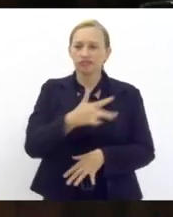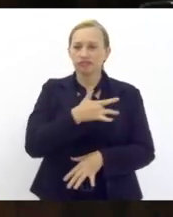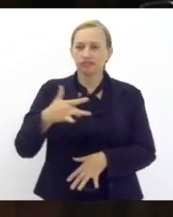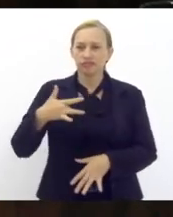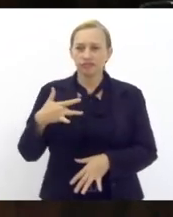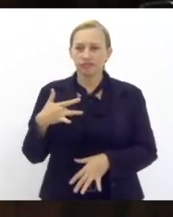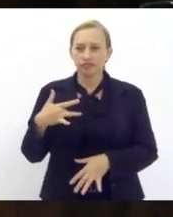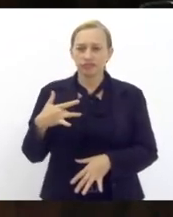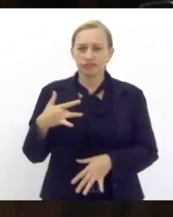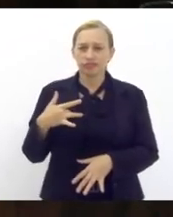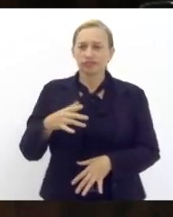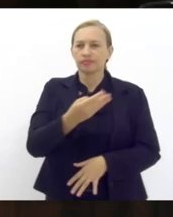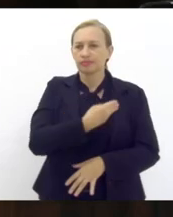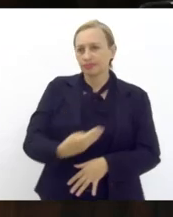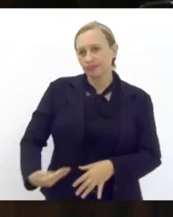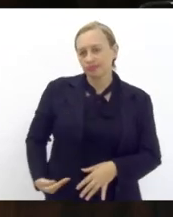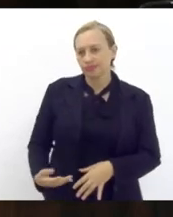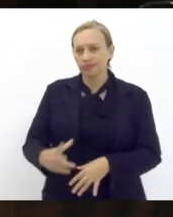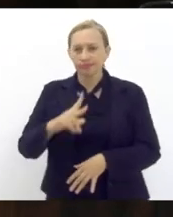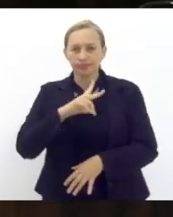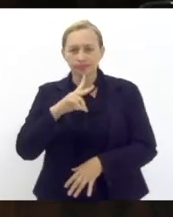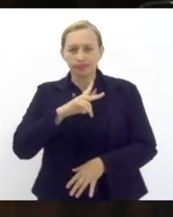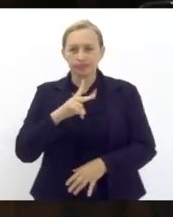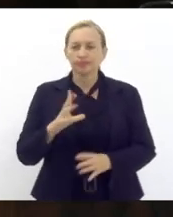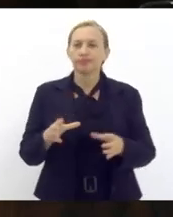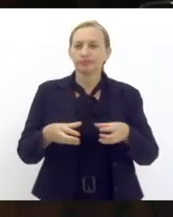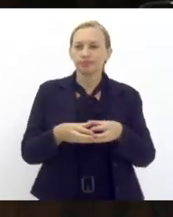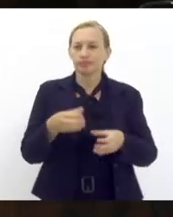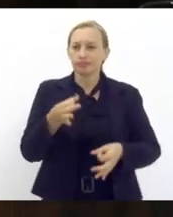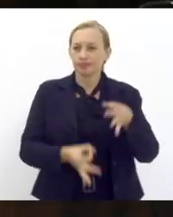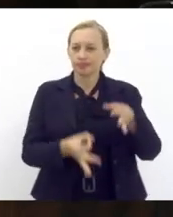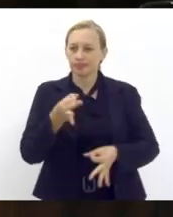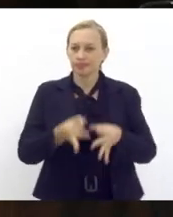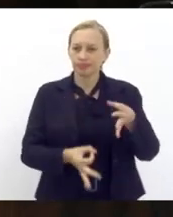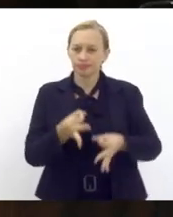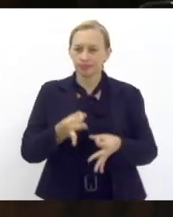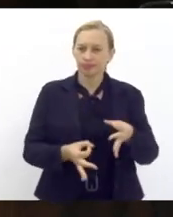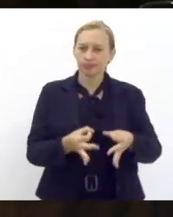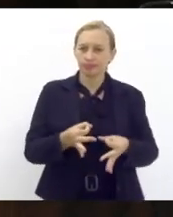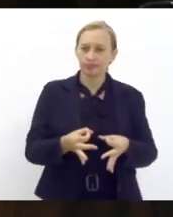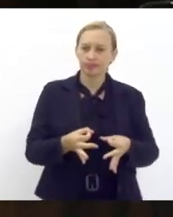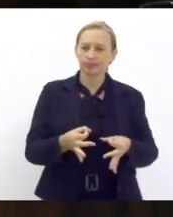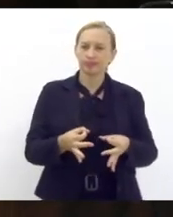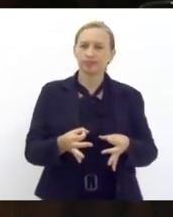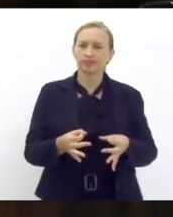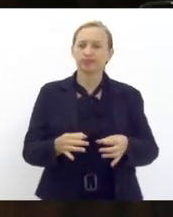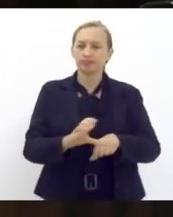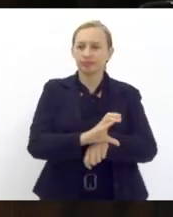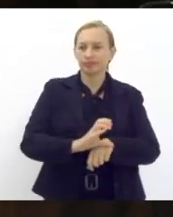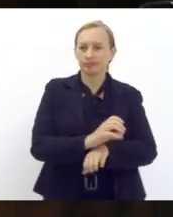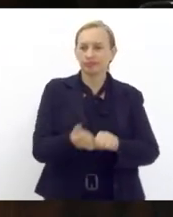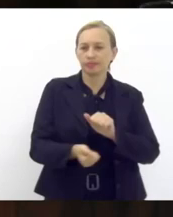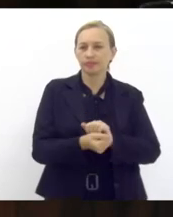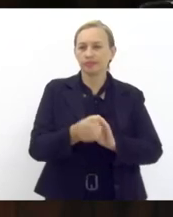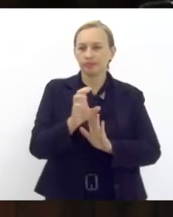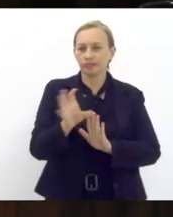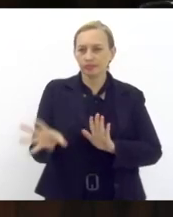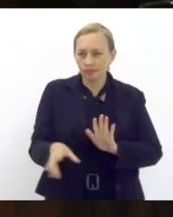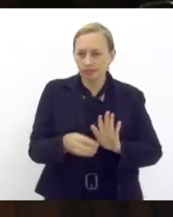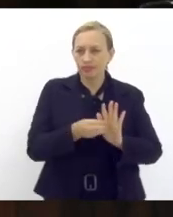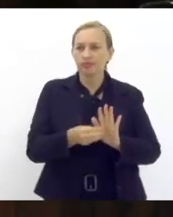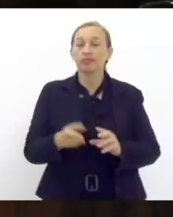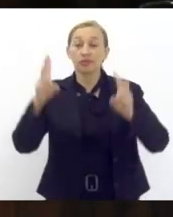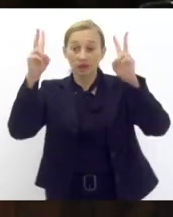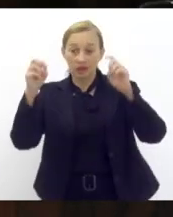rede pública e privada. Parecer das comissões de Constituição e Justiça pela constitucionalidade, com emendas de assuntos